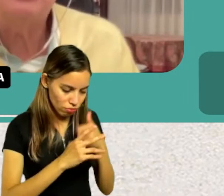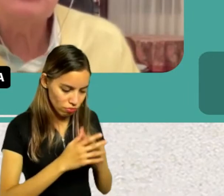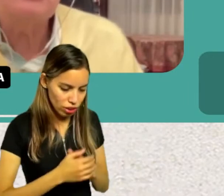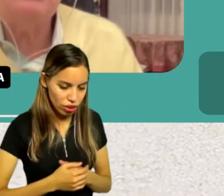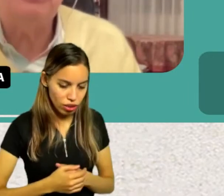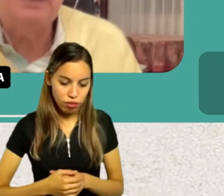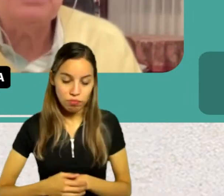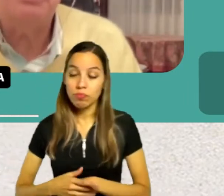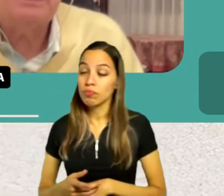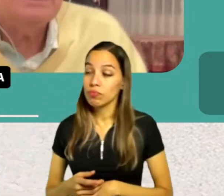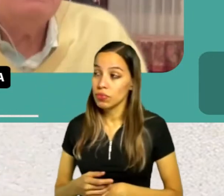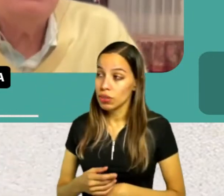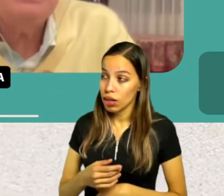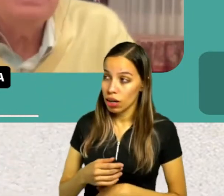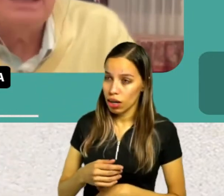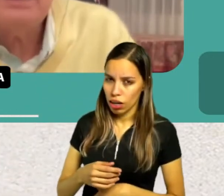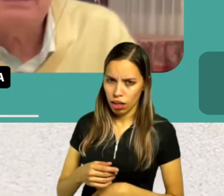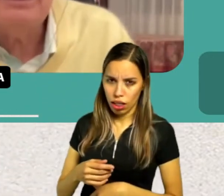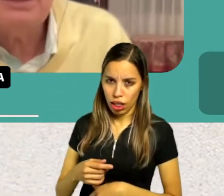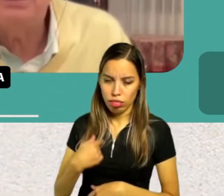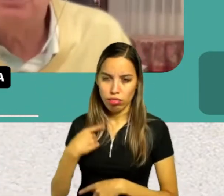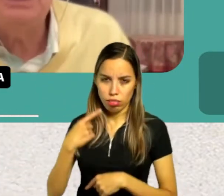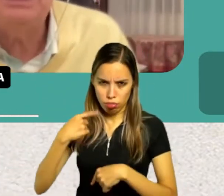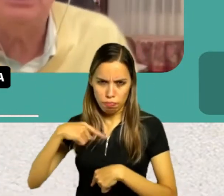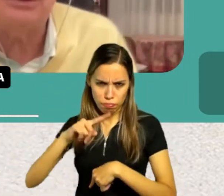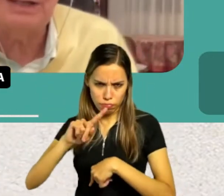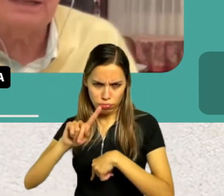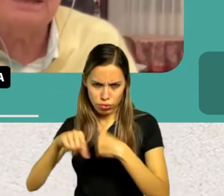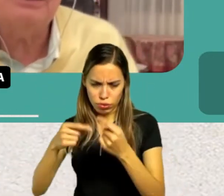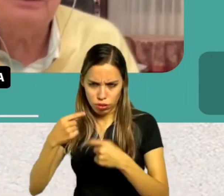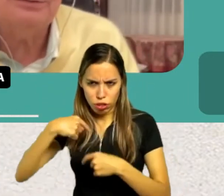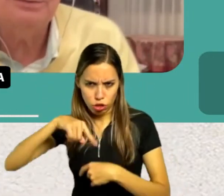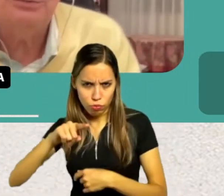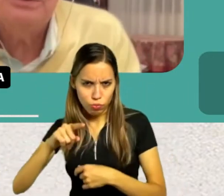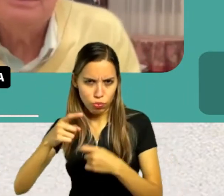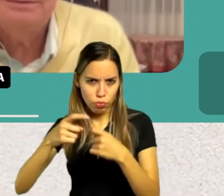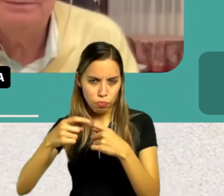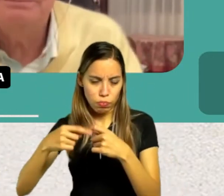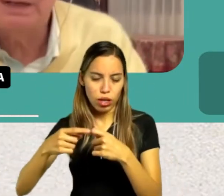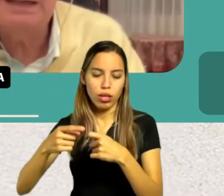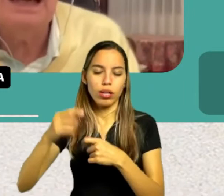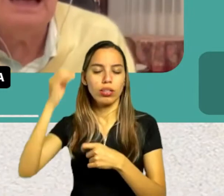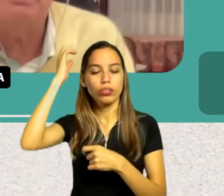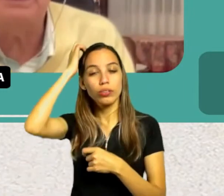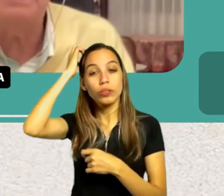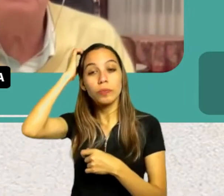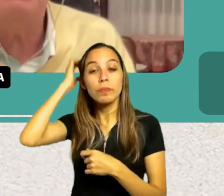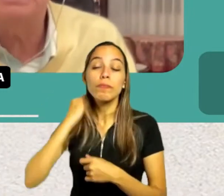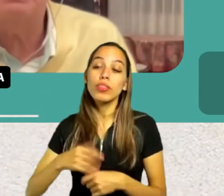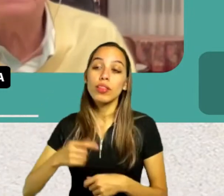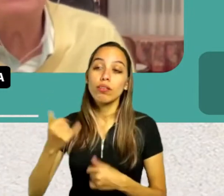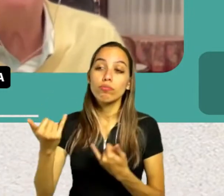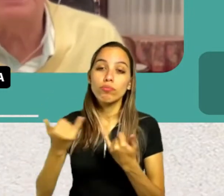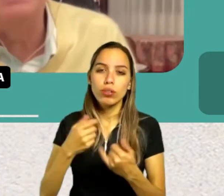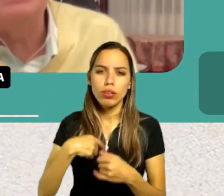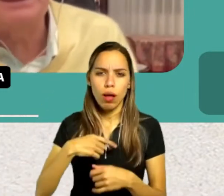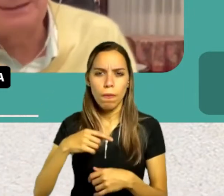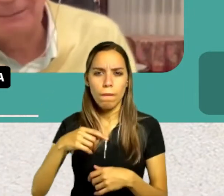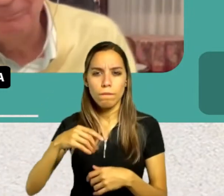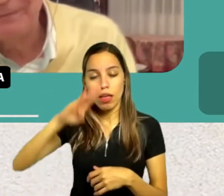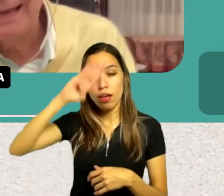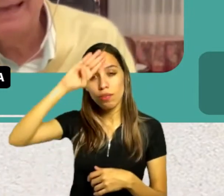o Afonso o que fez? Porque os ingressos estavam distribuídos já, estava todo mundo para ir lá, para